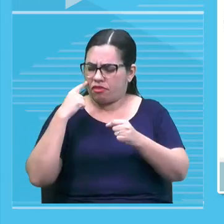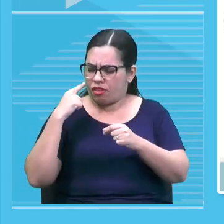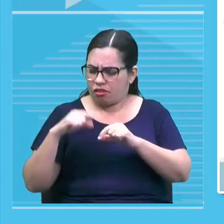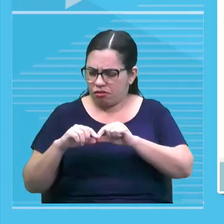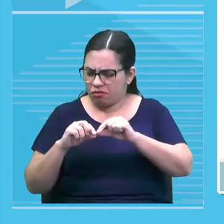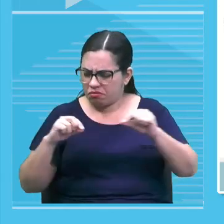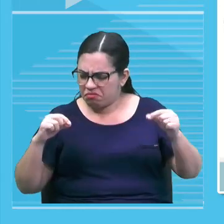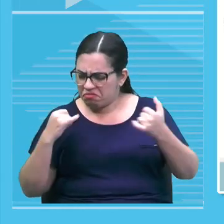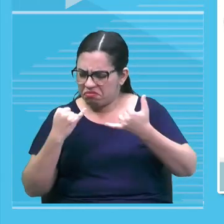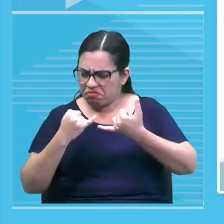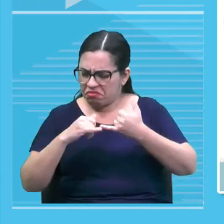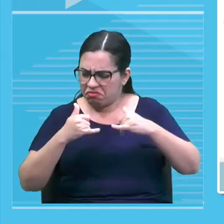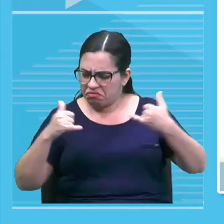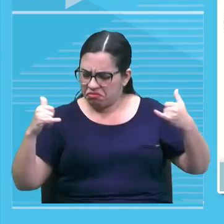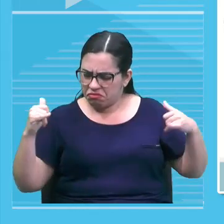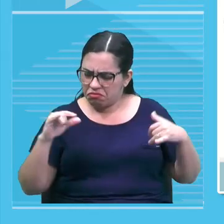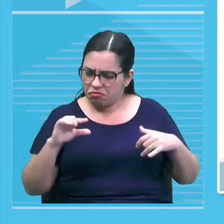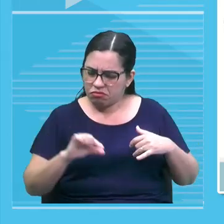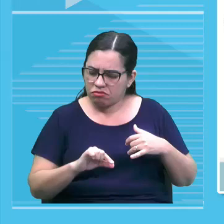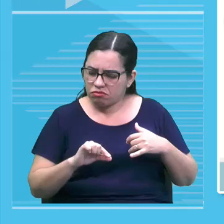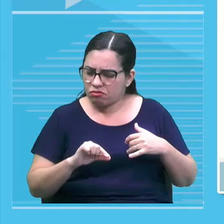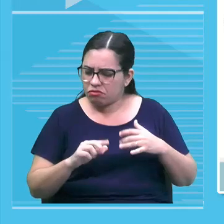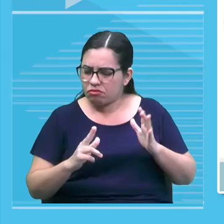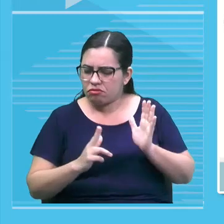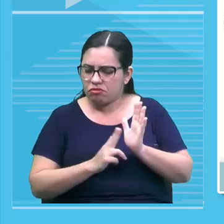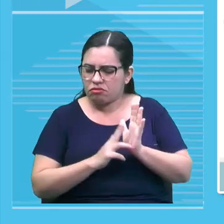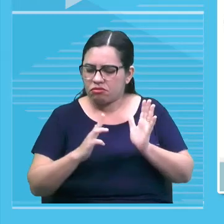desse fio você tem um imã